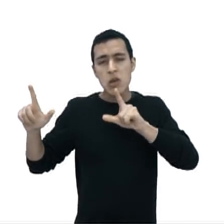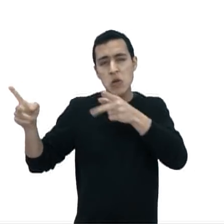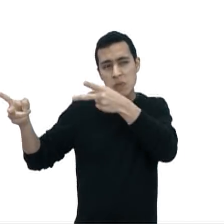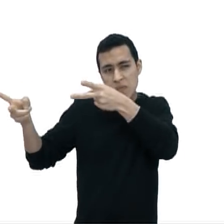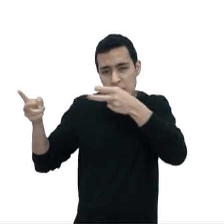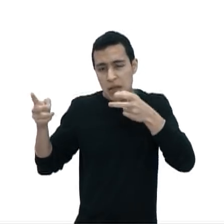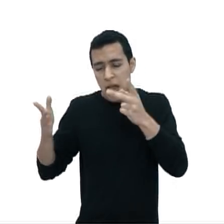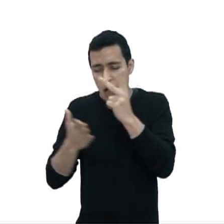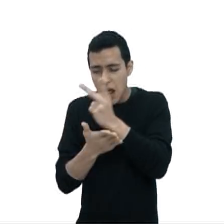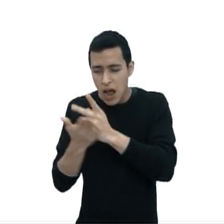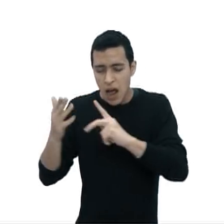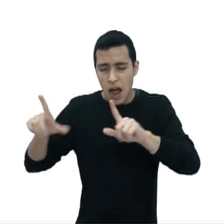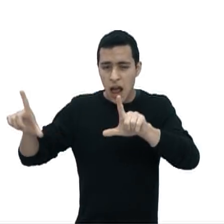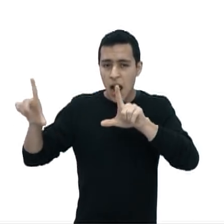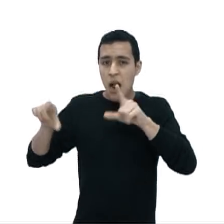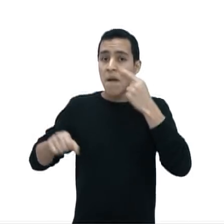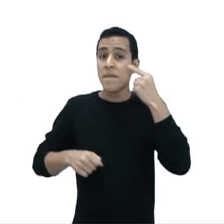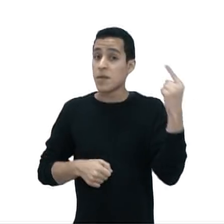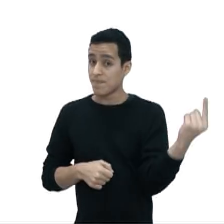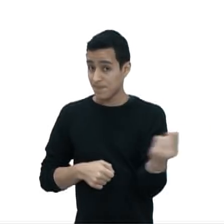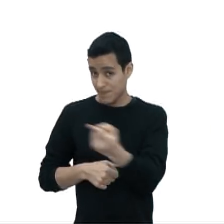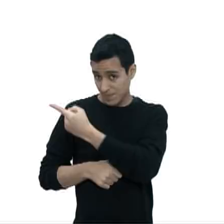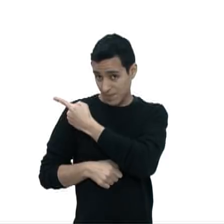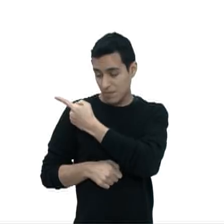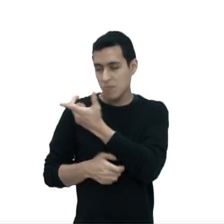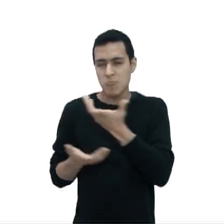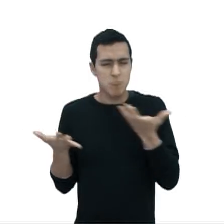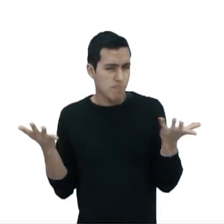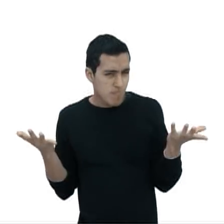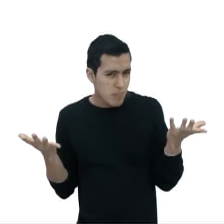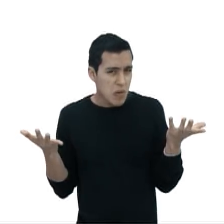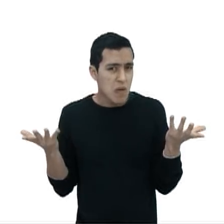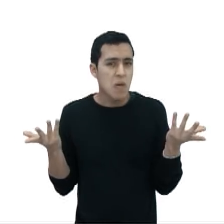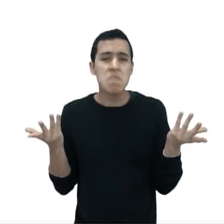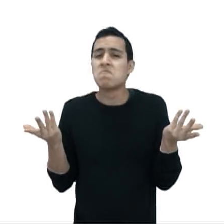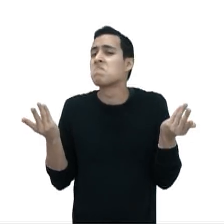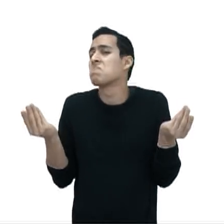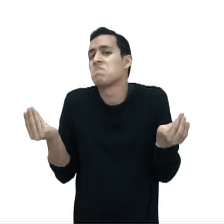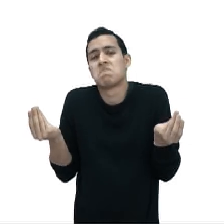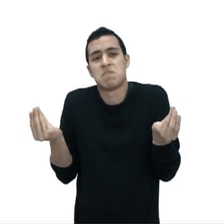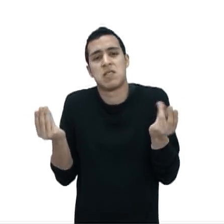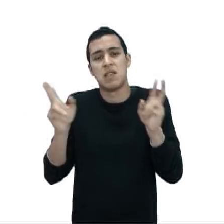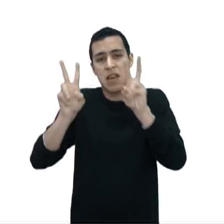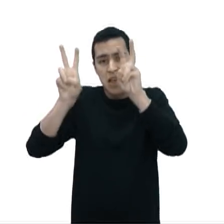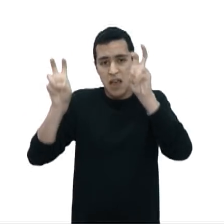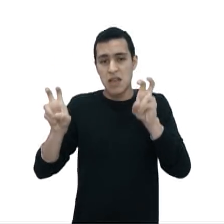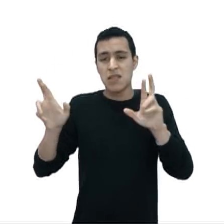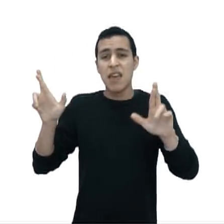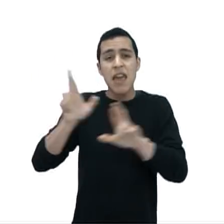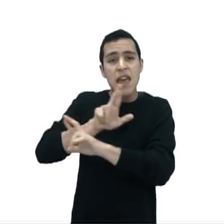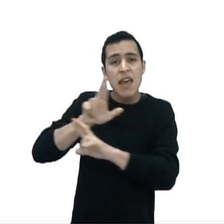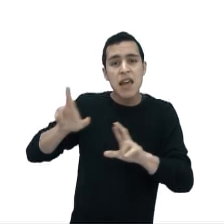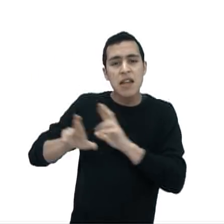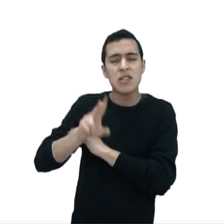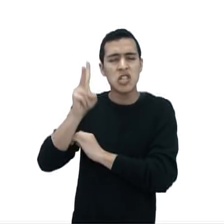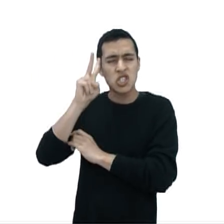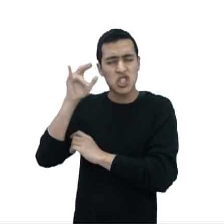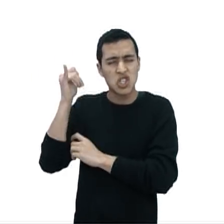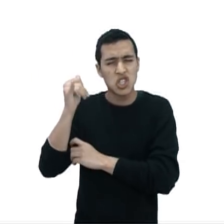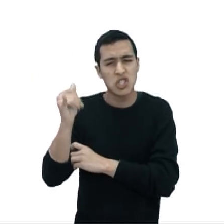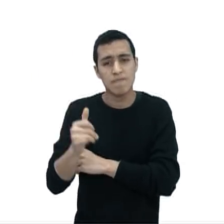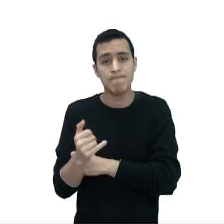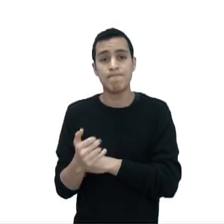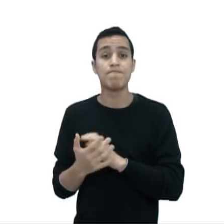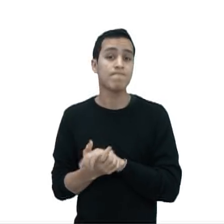essas ilustrações, esses desenhos que estão aqui e sobre qual assunto será que se trata essa lenda, né? Essa imagem